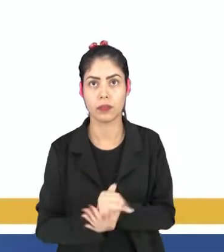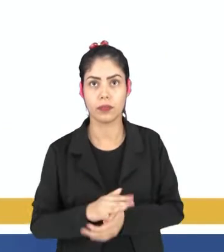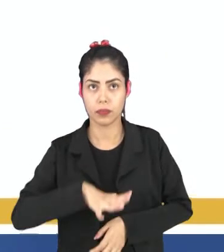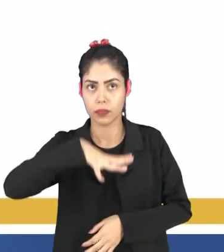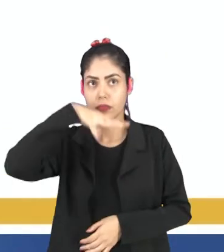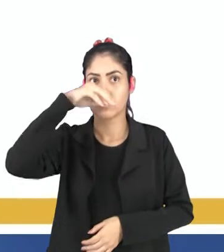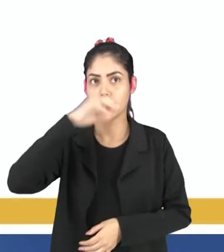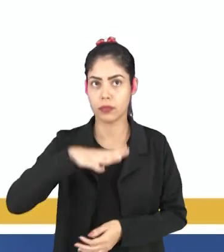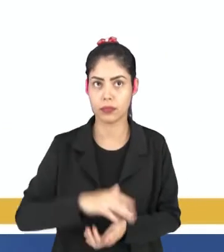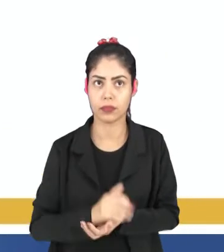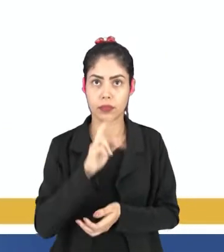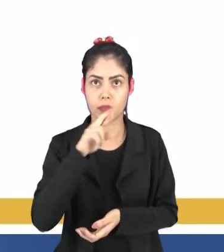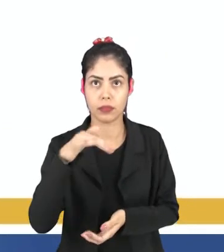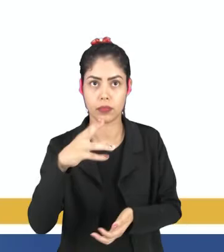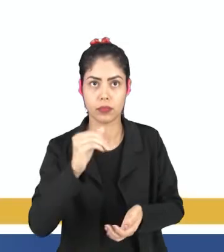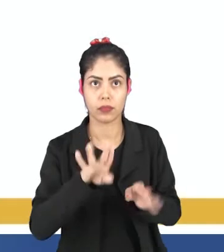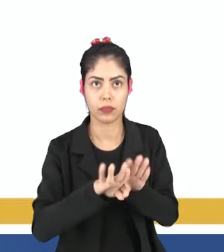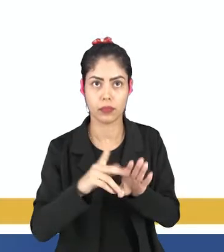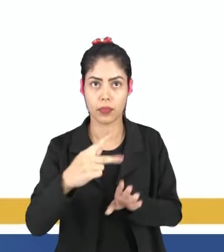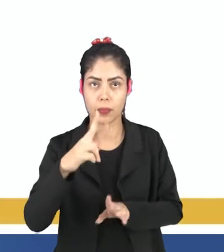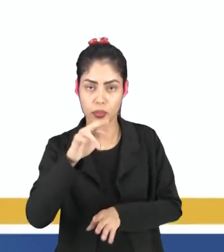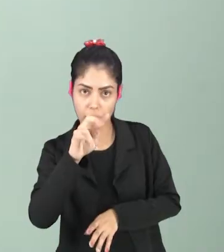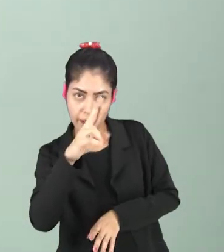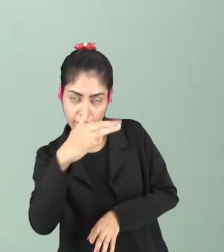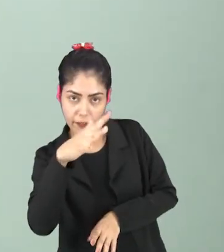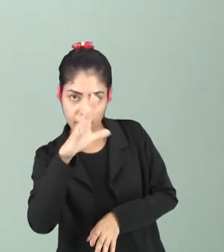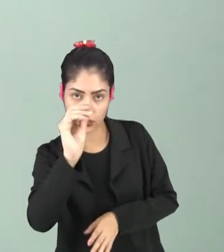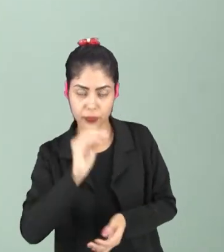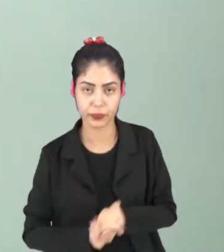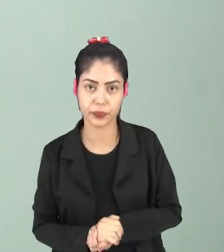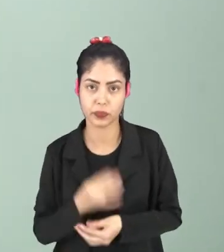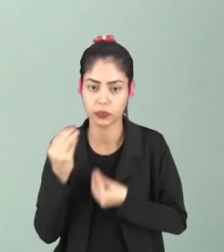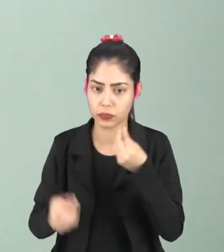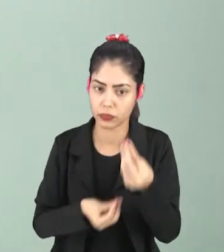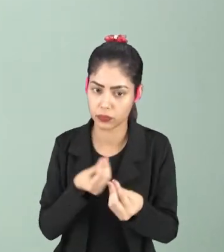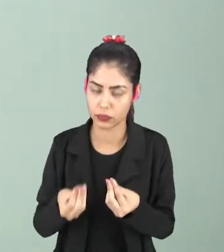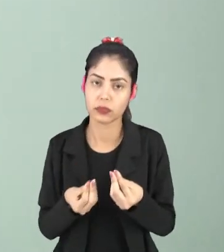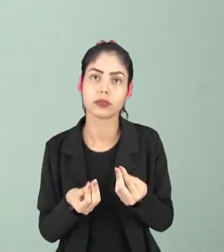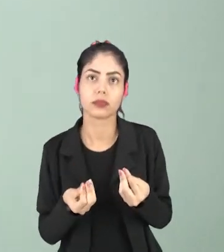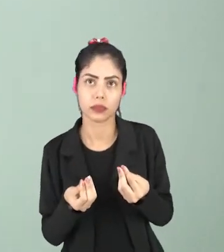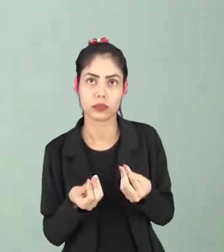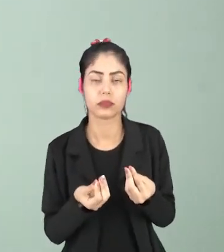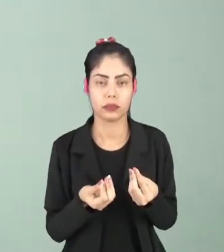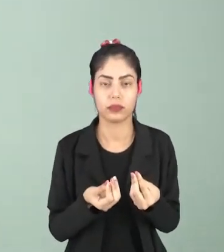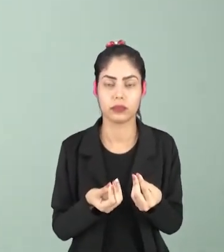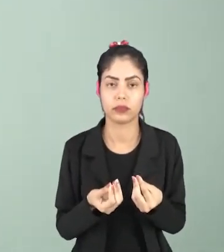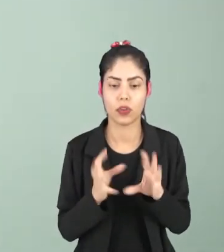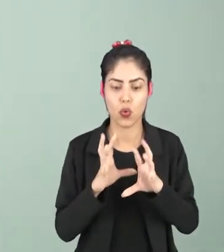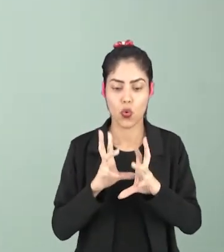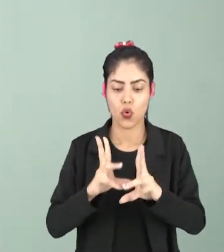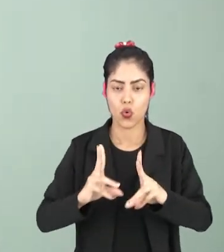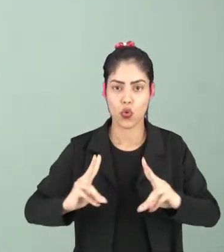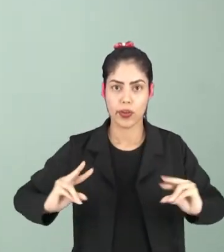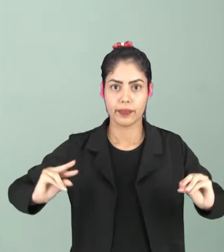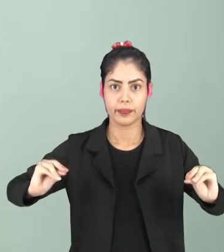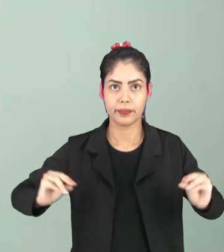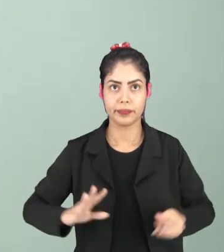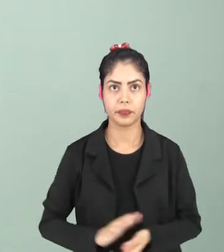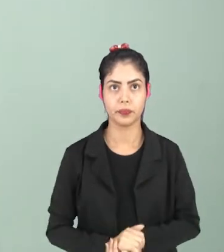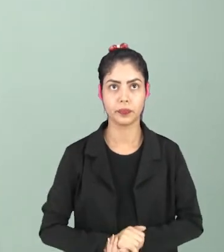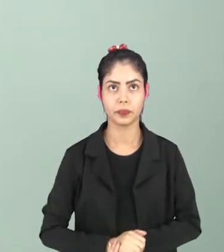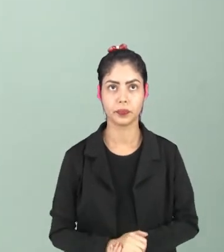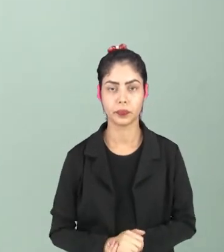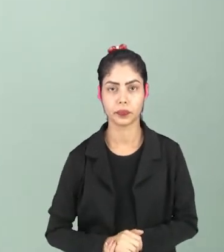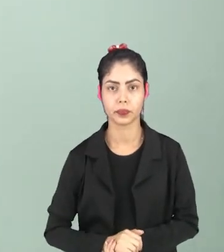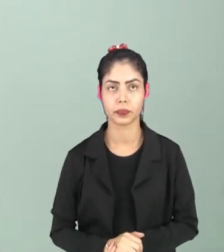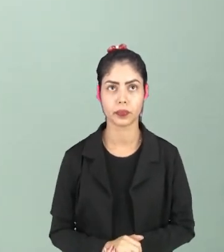alimentos são a respiração, a fermentação e a putrefação. É o método como os micro-organismos, né, decompõem aquele alimento, tá bom?